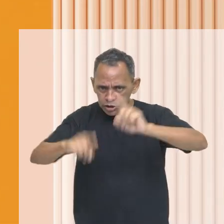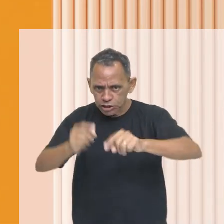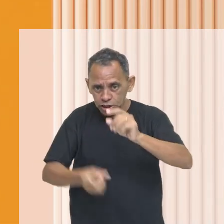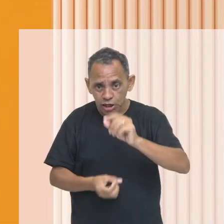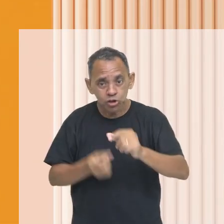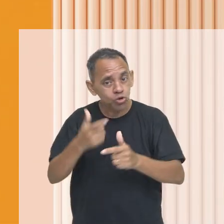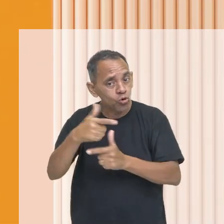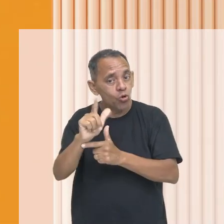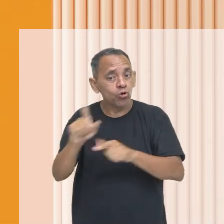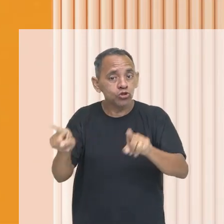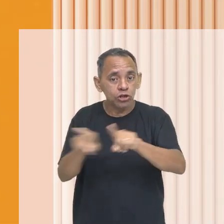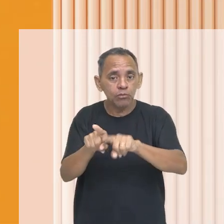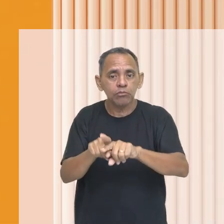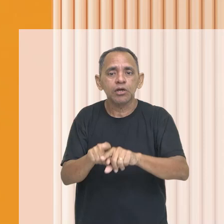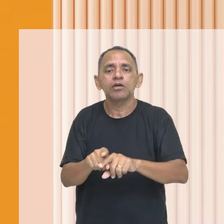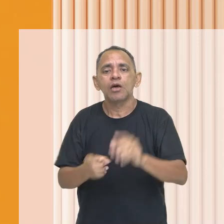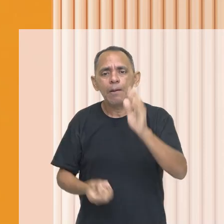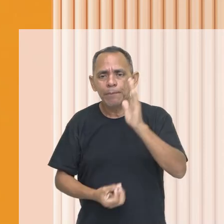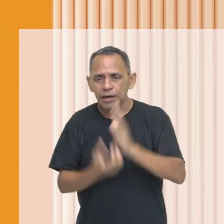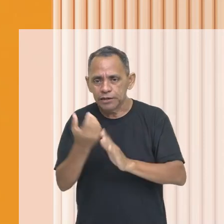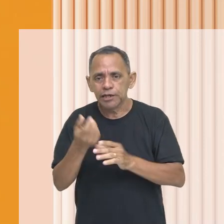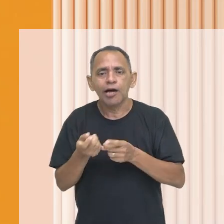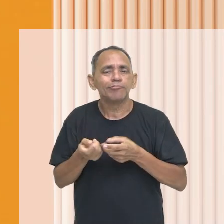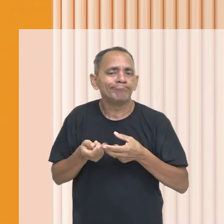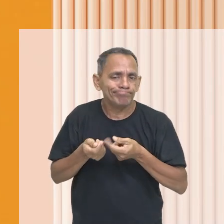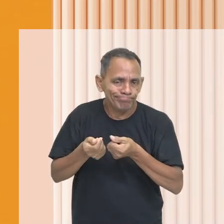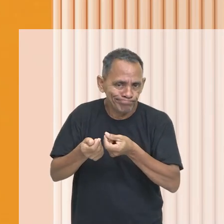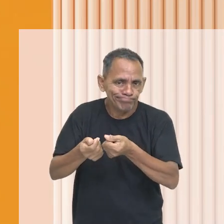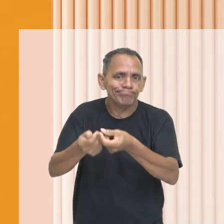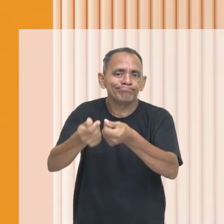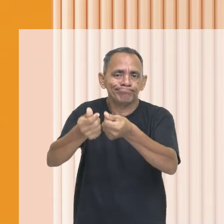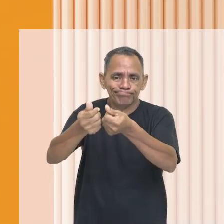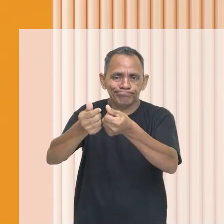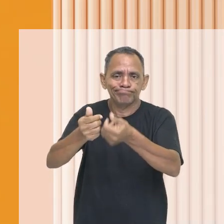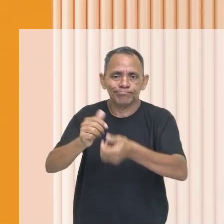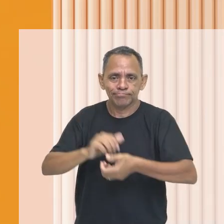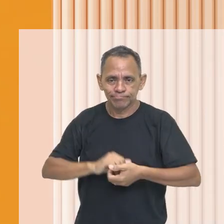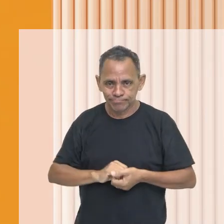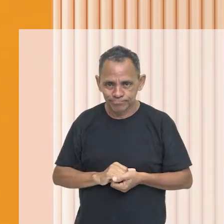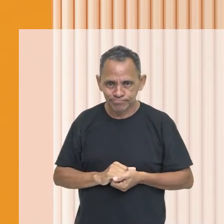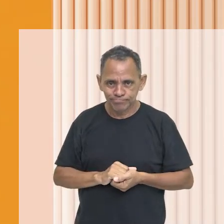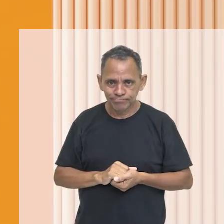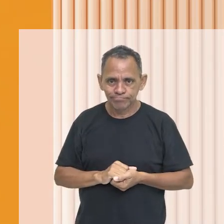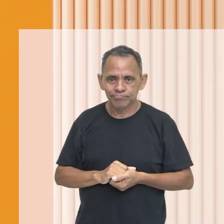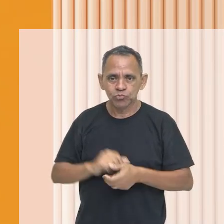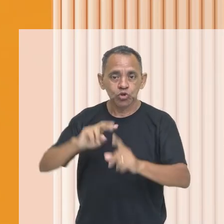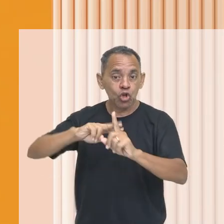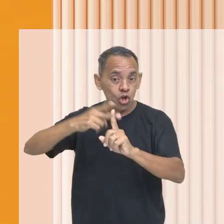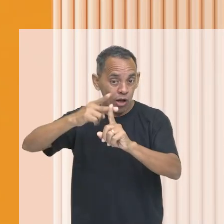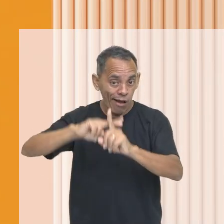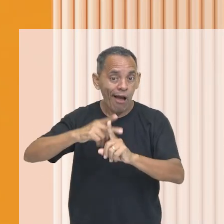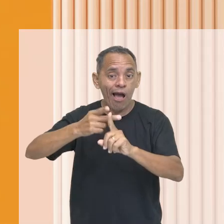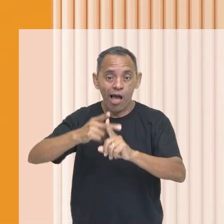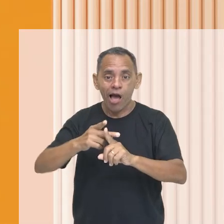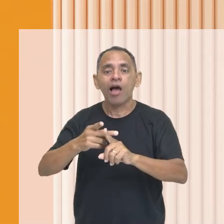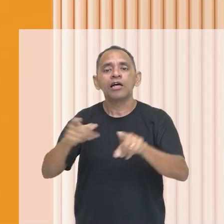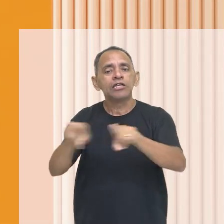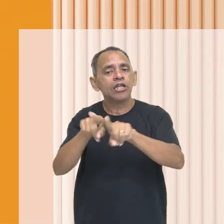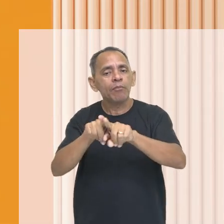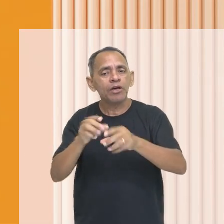Mais lucro. Então você vai ter agora a exploração do quê? Da plantação